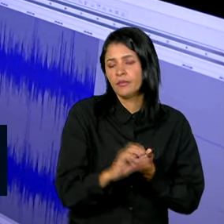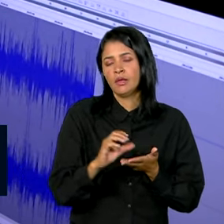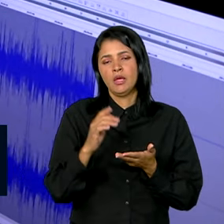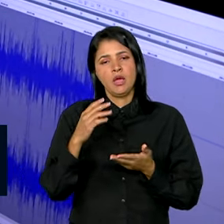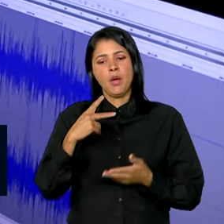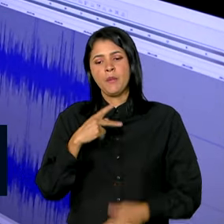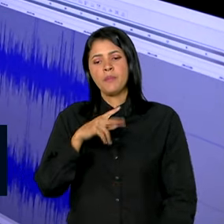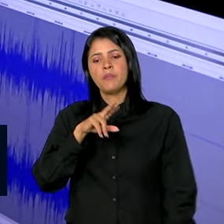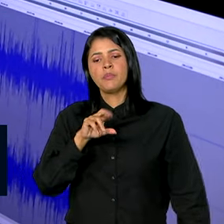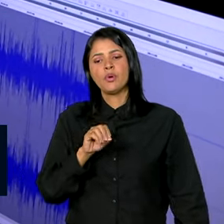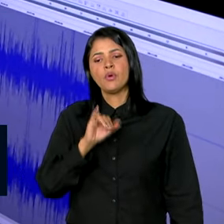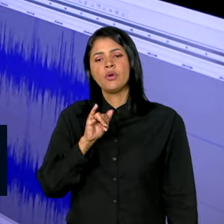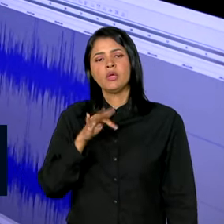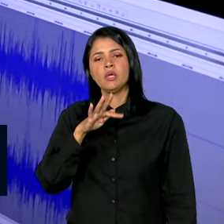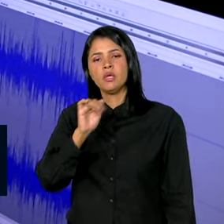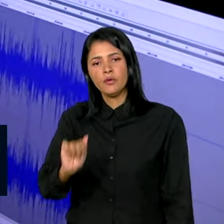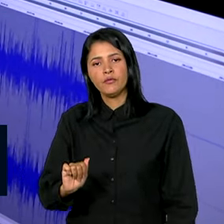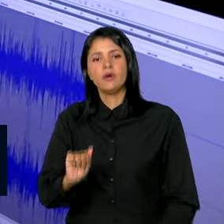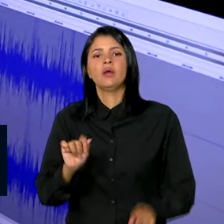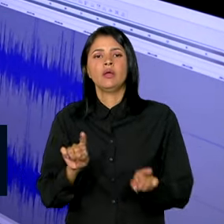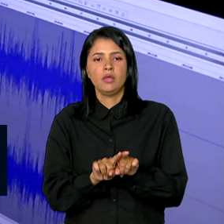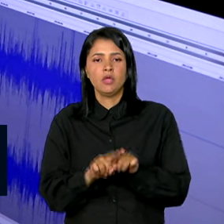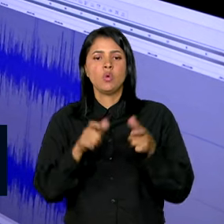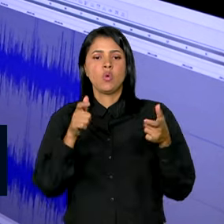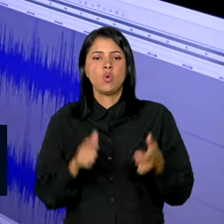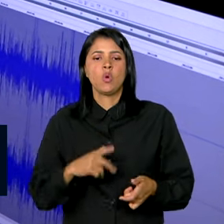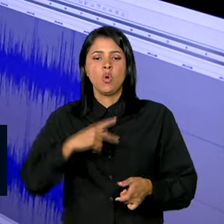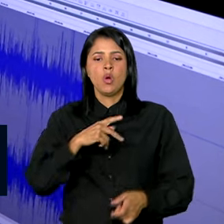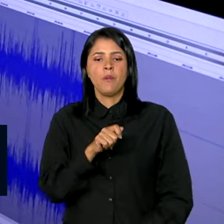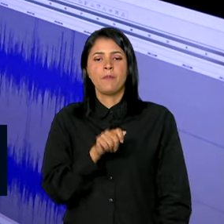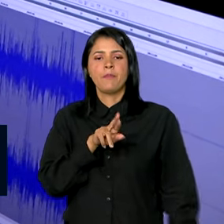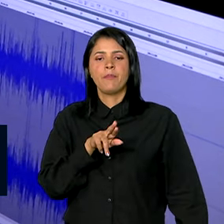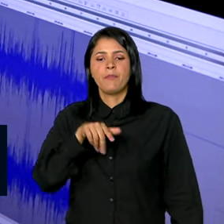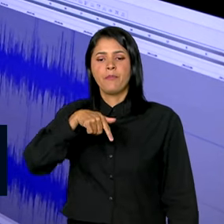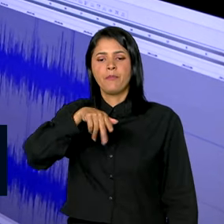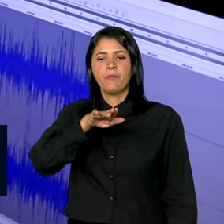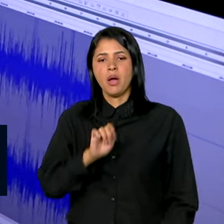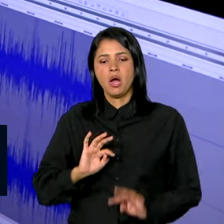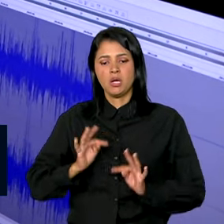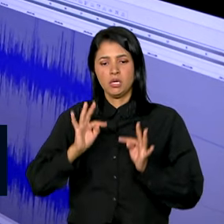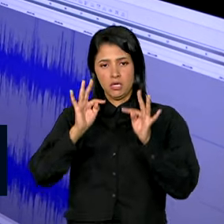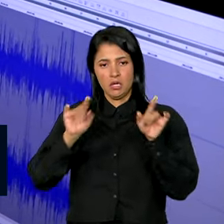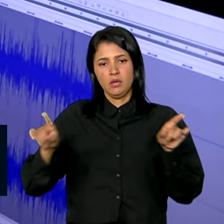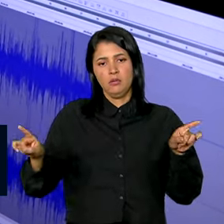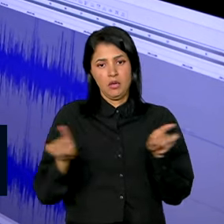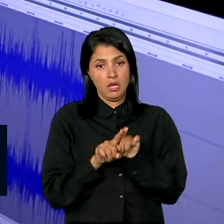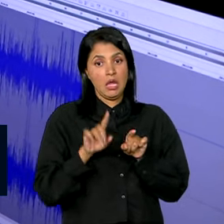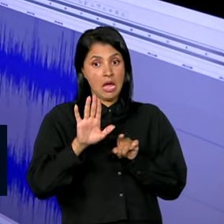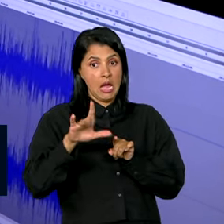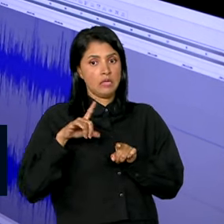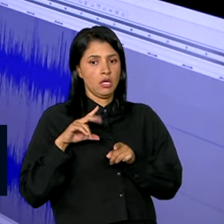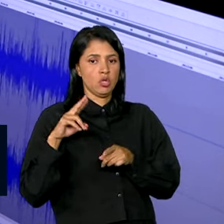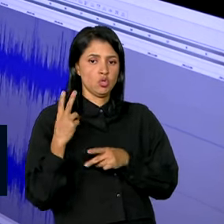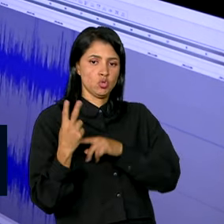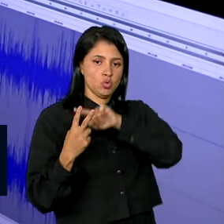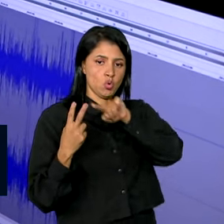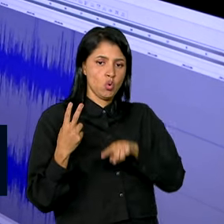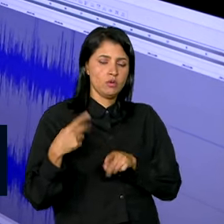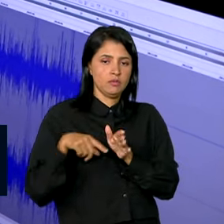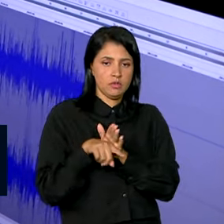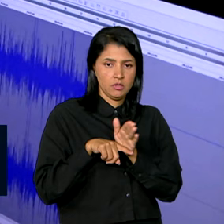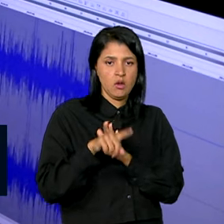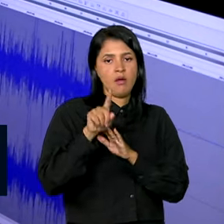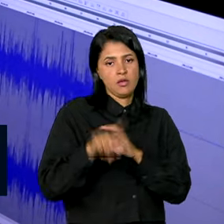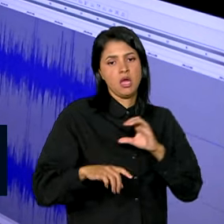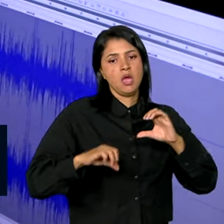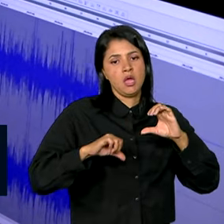Proinfa Regional e o Parque Tecnológico. Aí tem dois que é para pesquisadores, que é via CNPq,